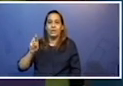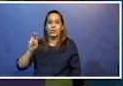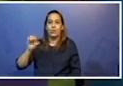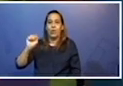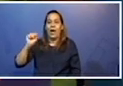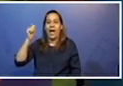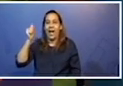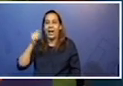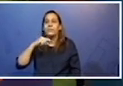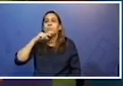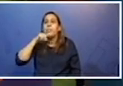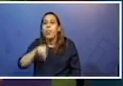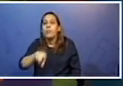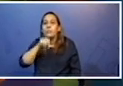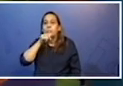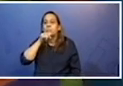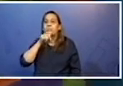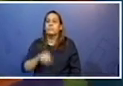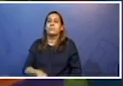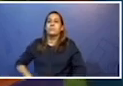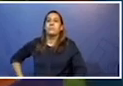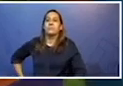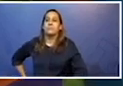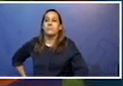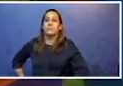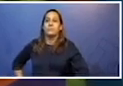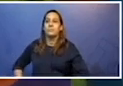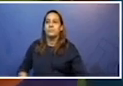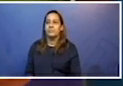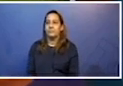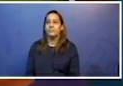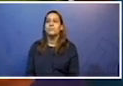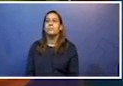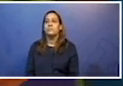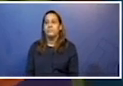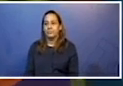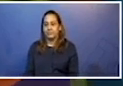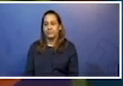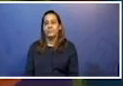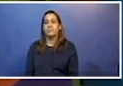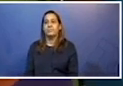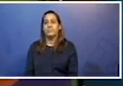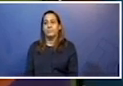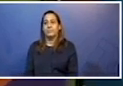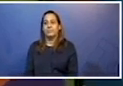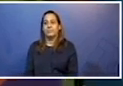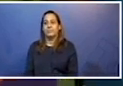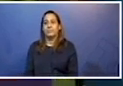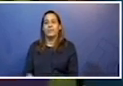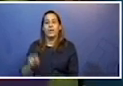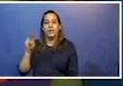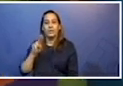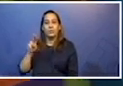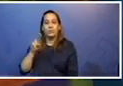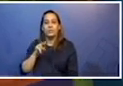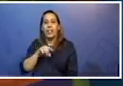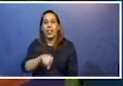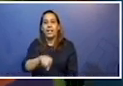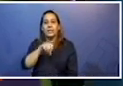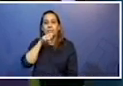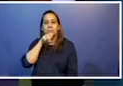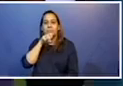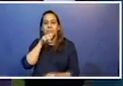Olha só o formato aqui da frente do rosto dele. É um focinho bem longo. Então, é ele mesmo que usa a língua para capturar